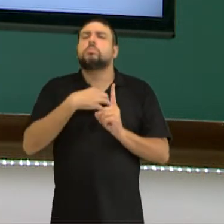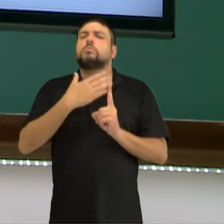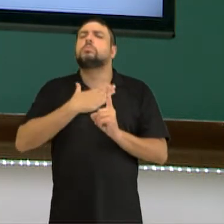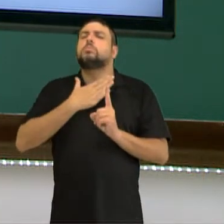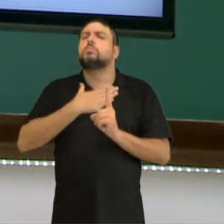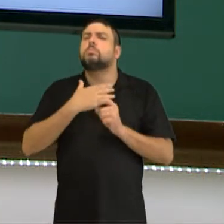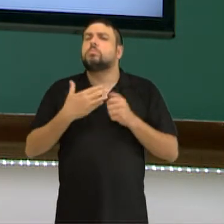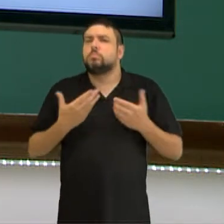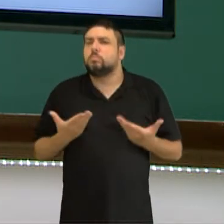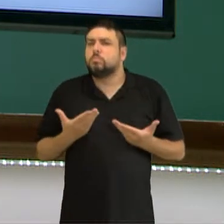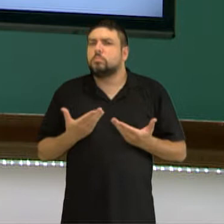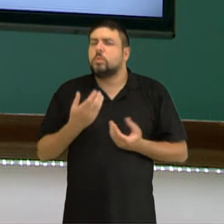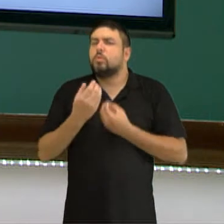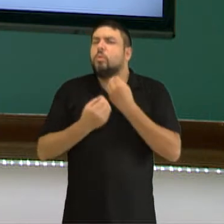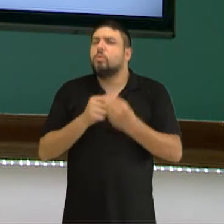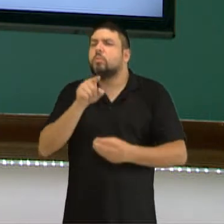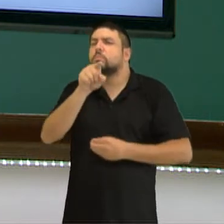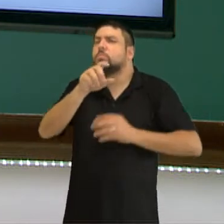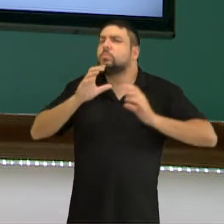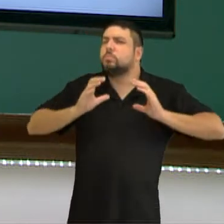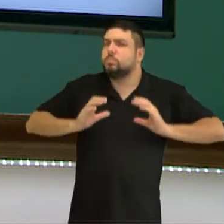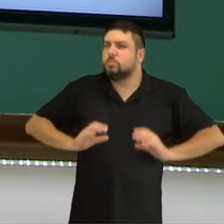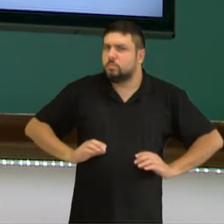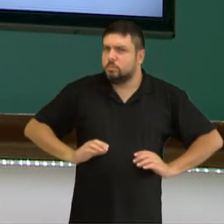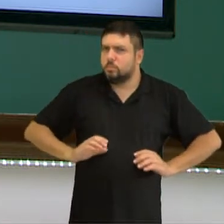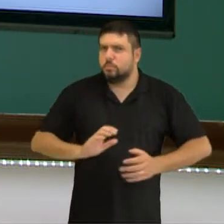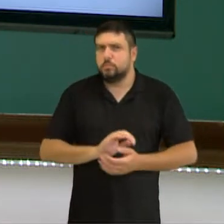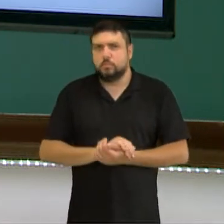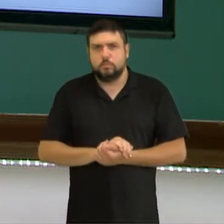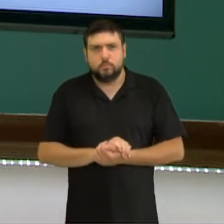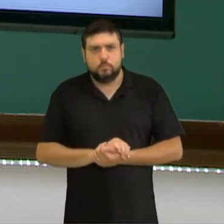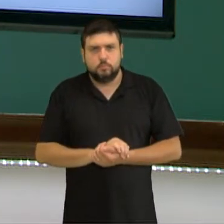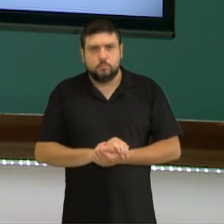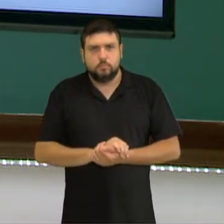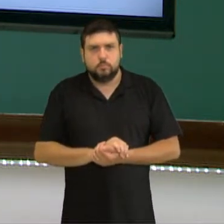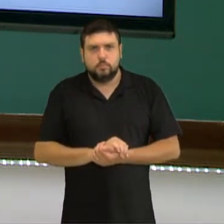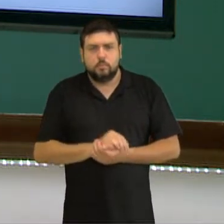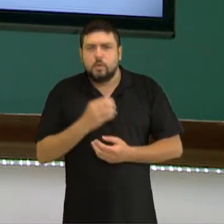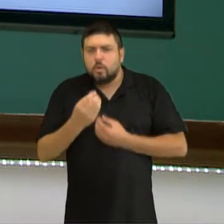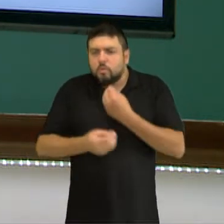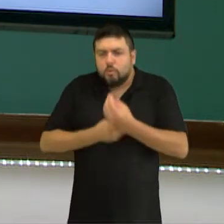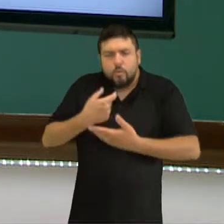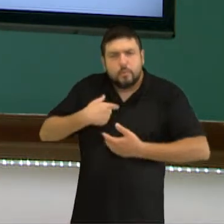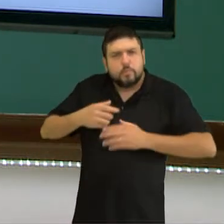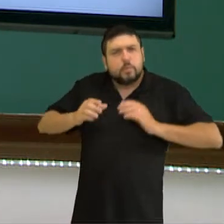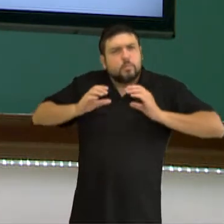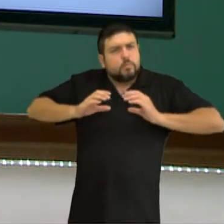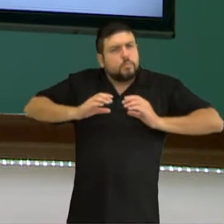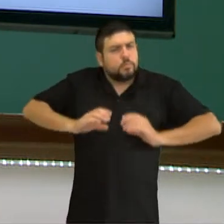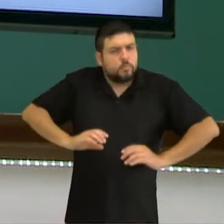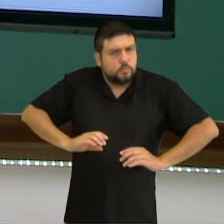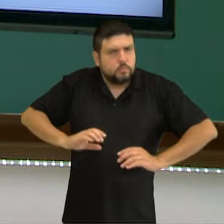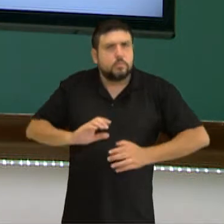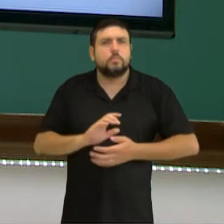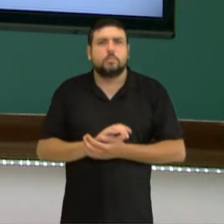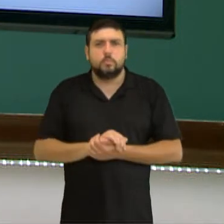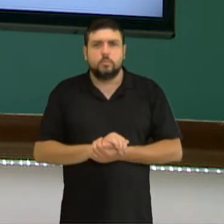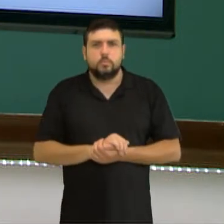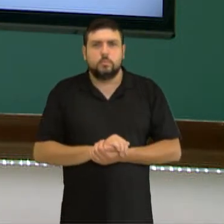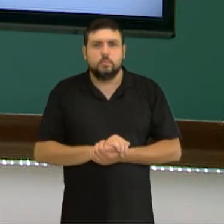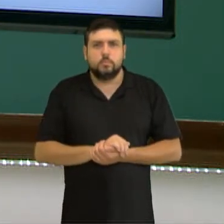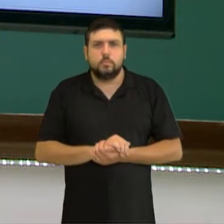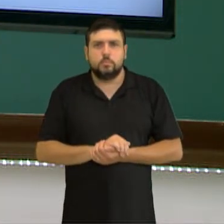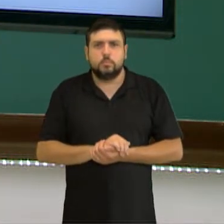eu devo me comportar? Para traduzir a pergunta assim mais simples, como que eu me comporto perto de outras pessoas?